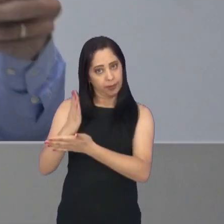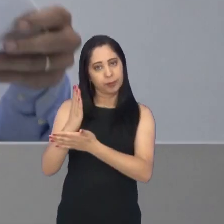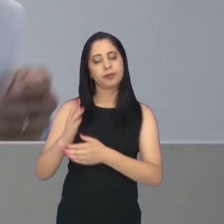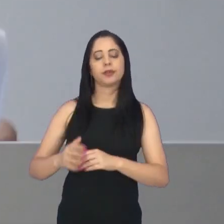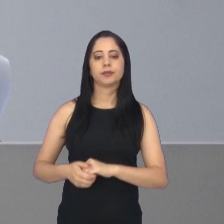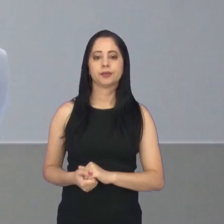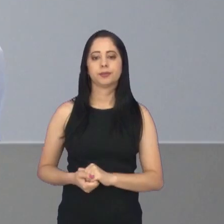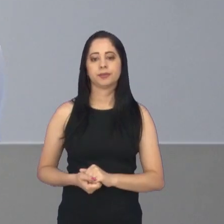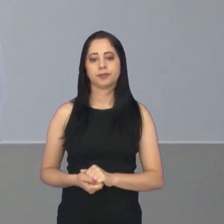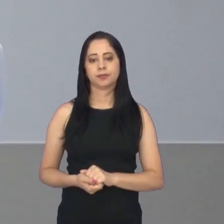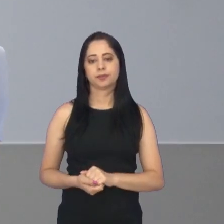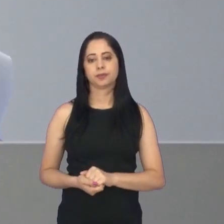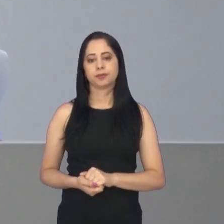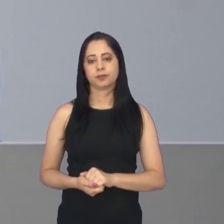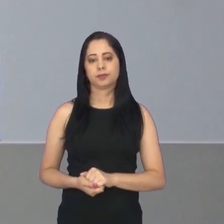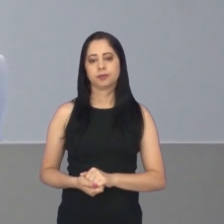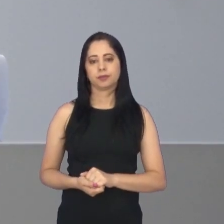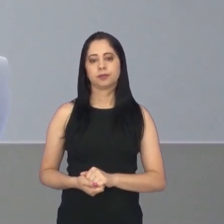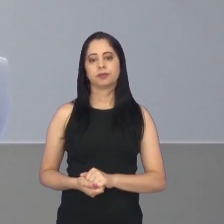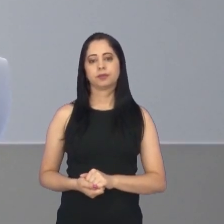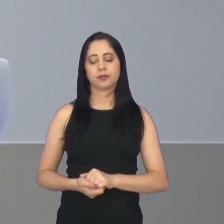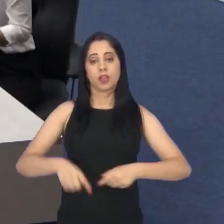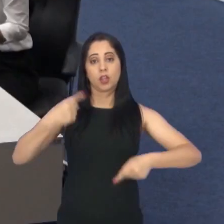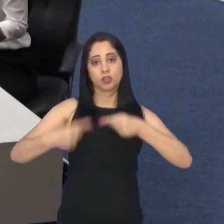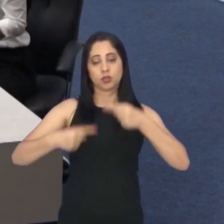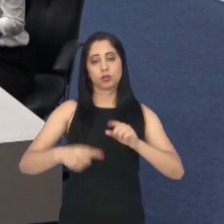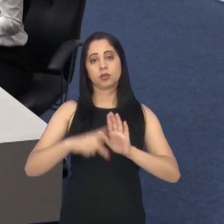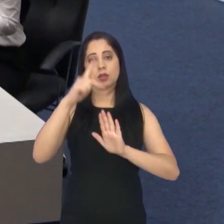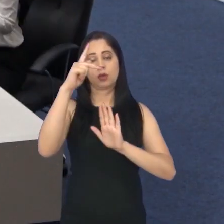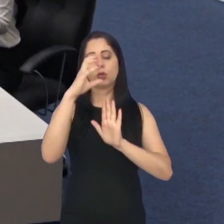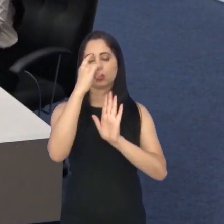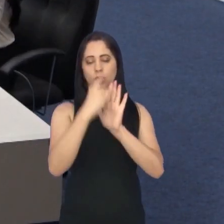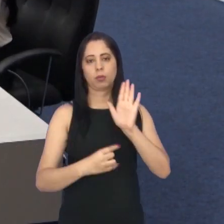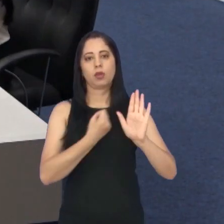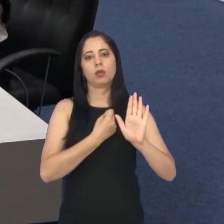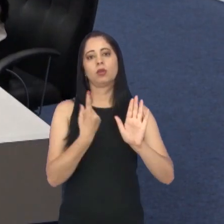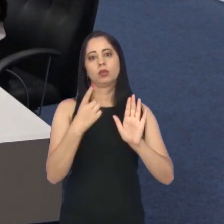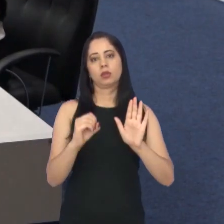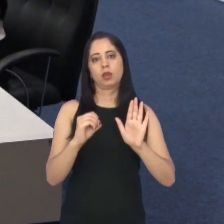unanimidade. Em discussão, o processo número